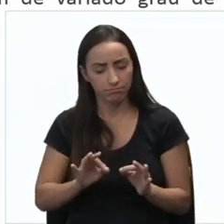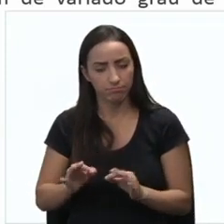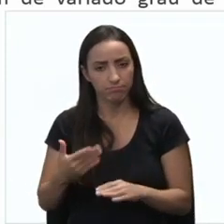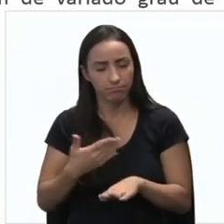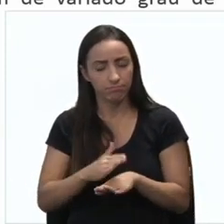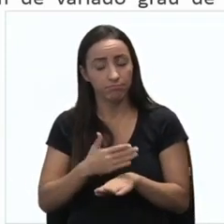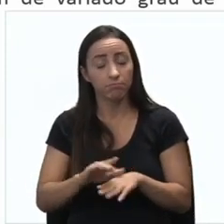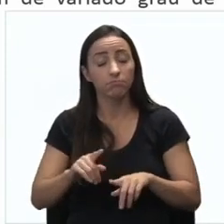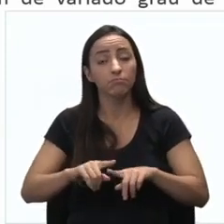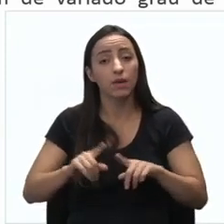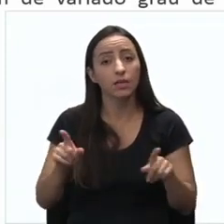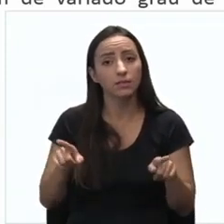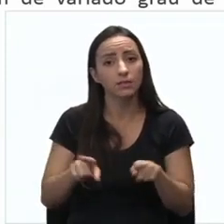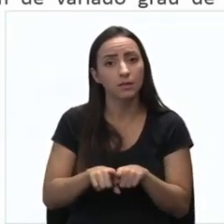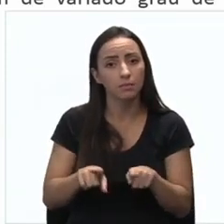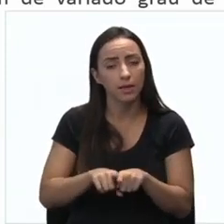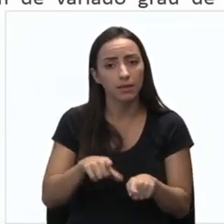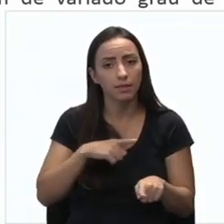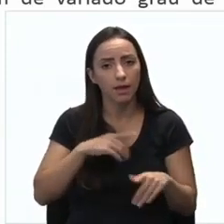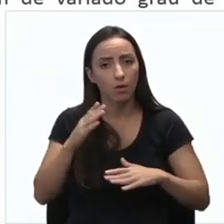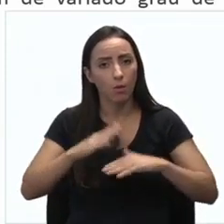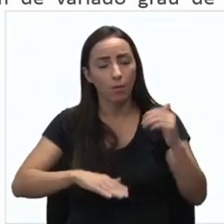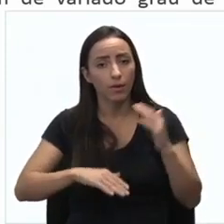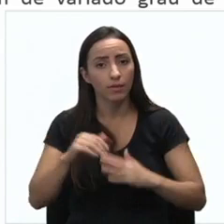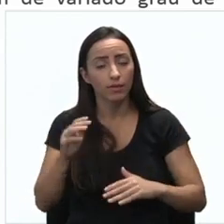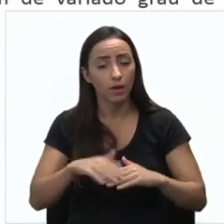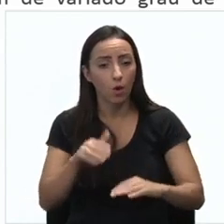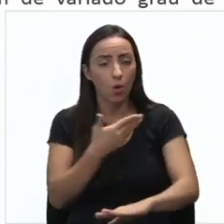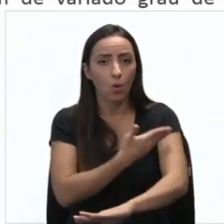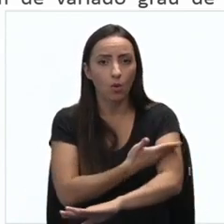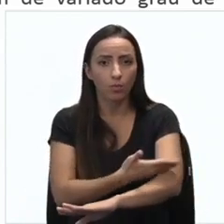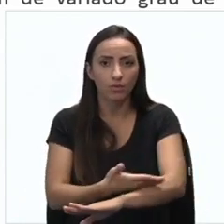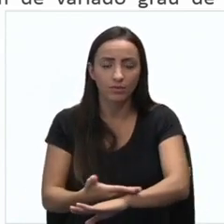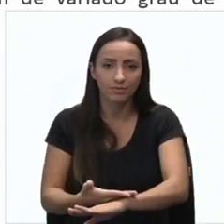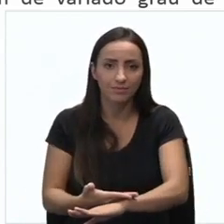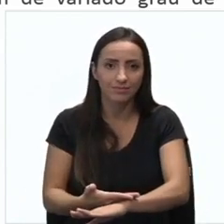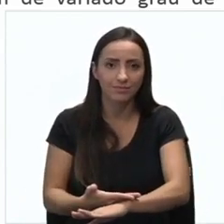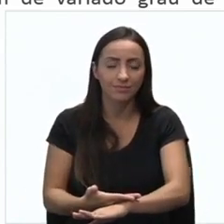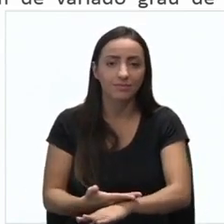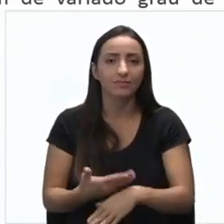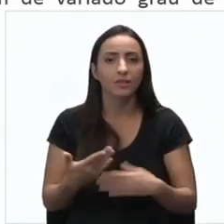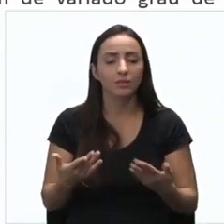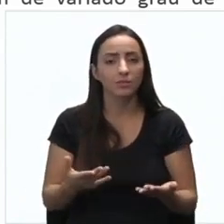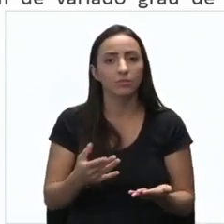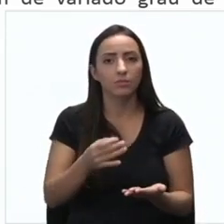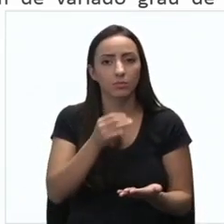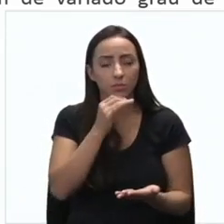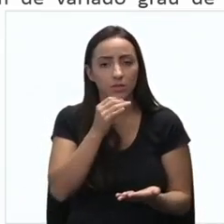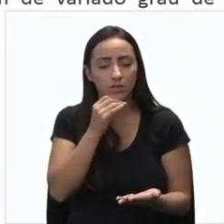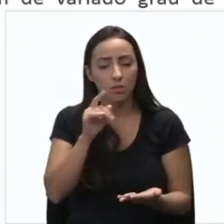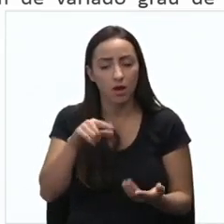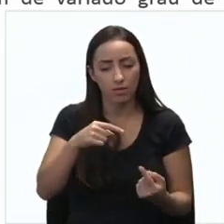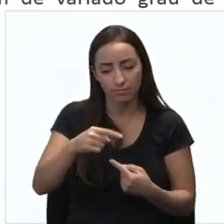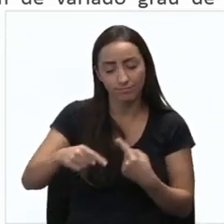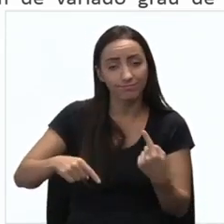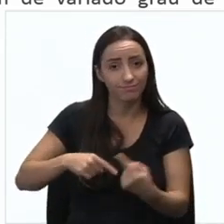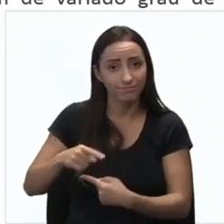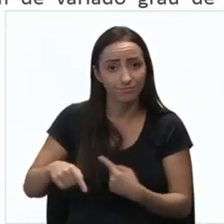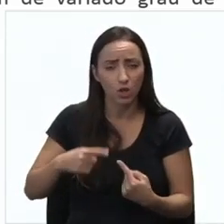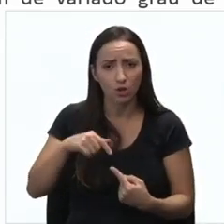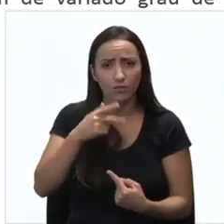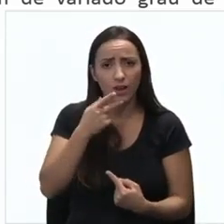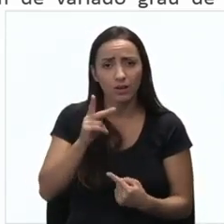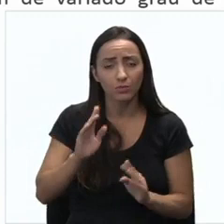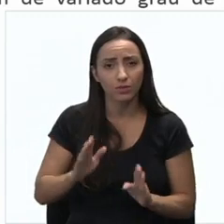treinado, e também que tenha competências comportamentais, né, como a competência interpessoal, que a gente já falou também